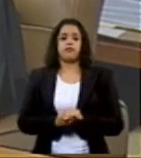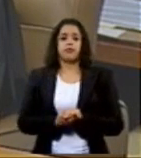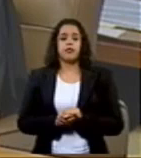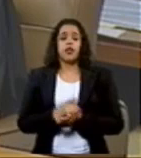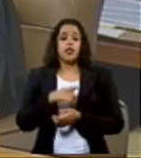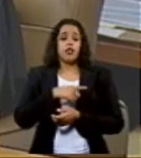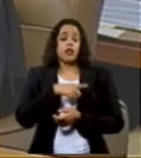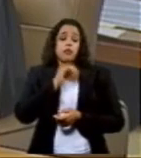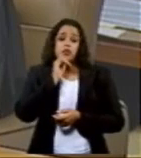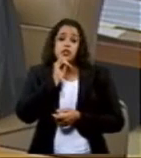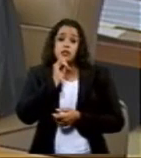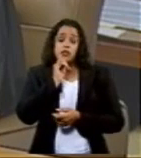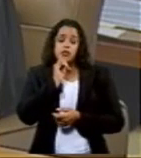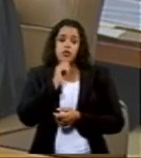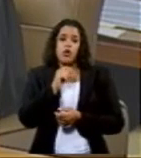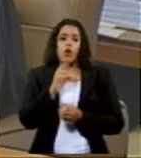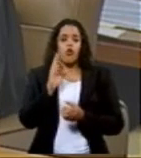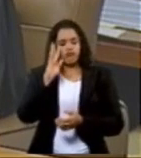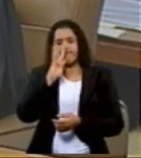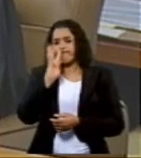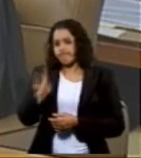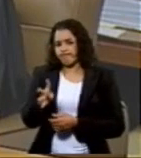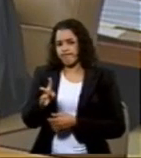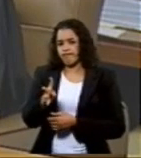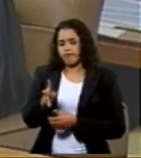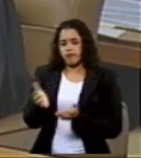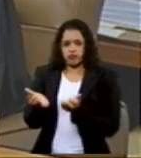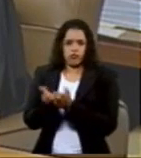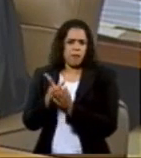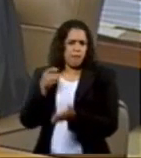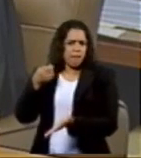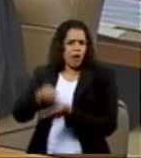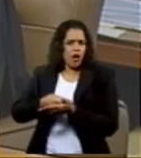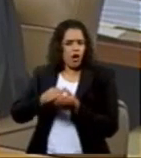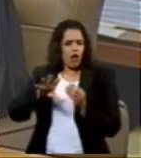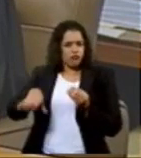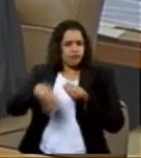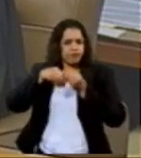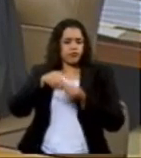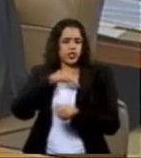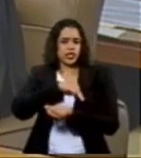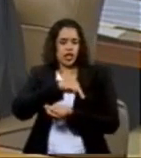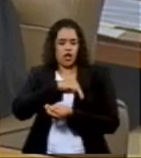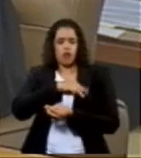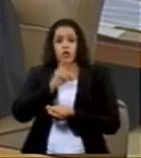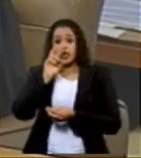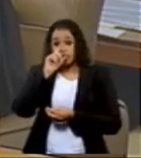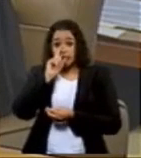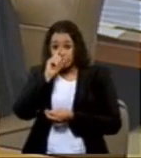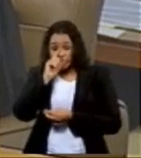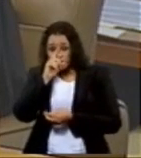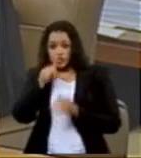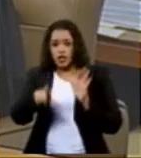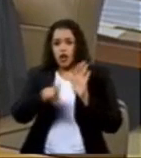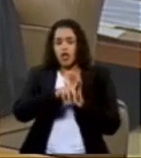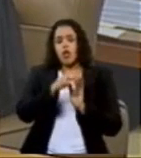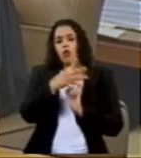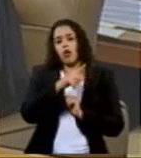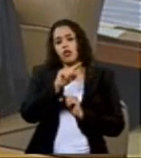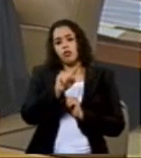de embargos condenou, ora recorrente, ao pagamento de adicional de riscos previsto na Lei